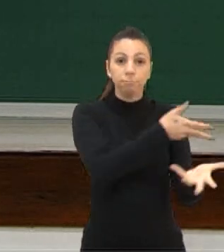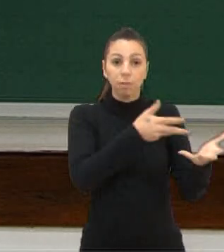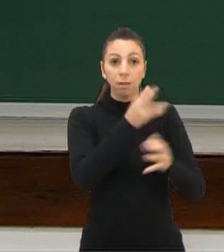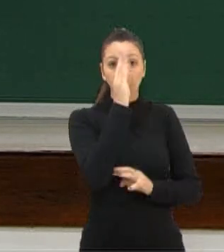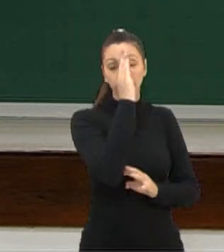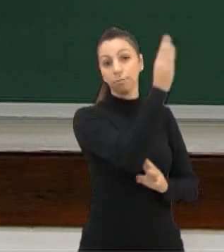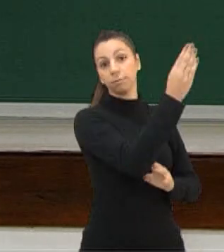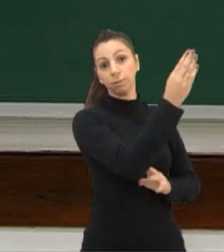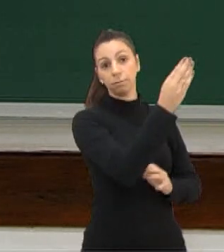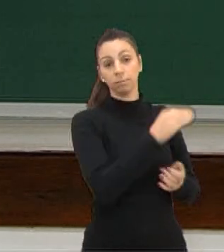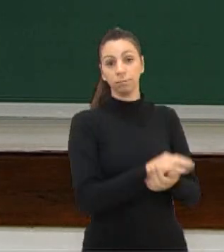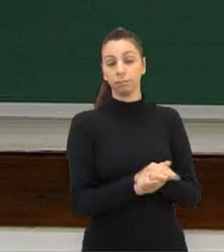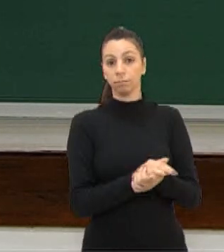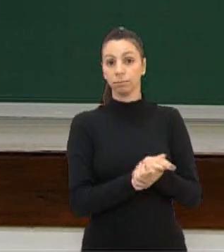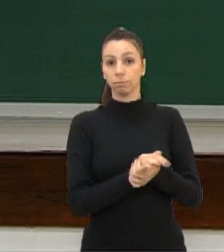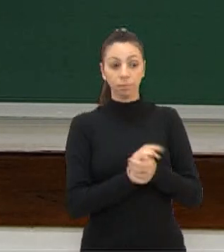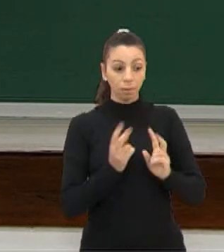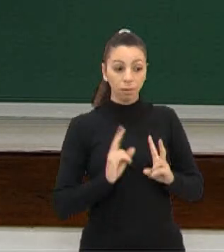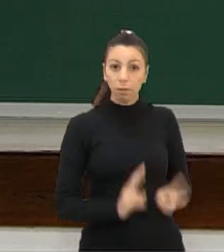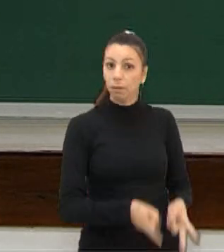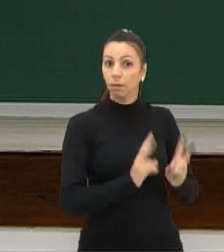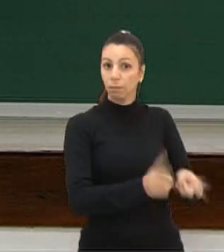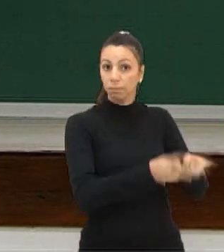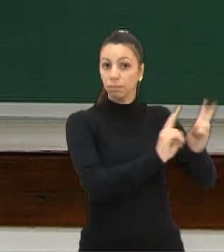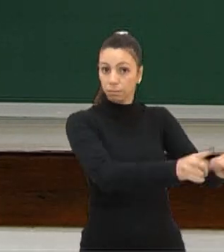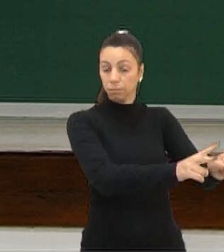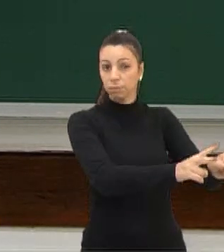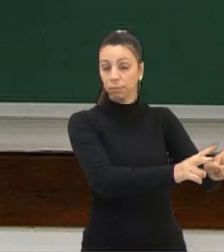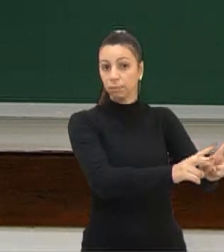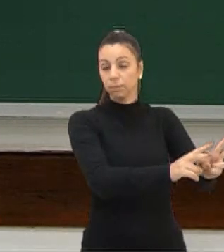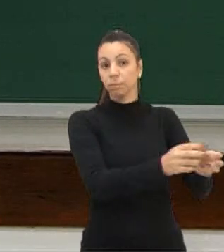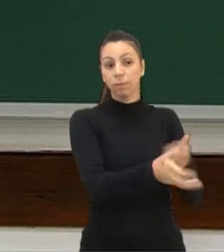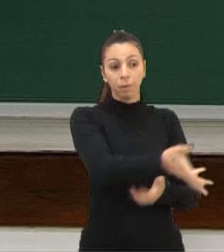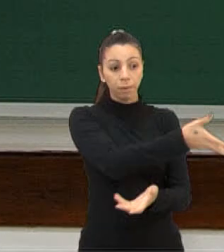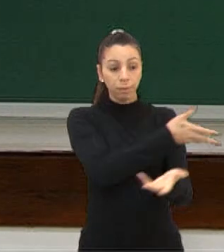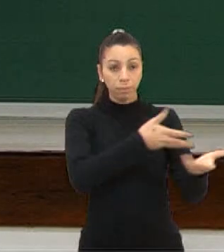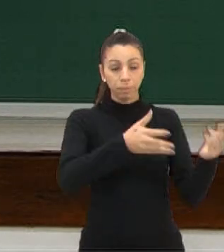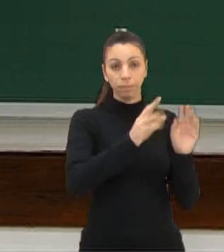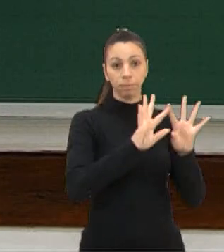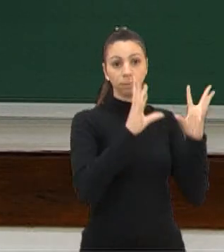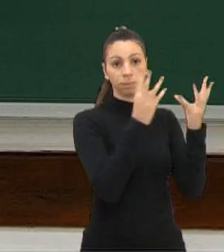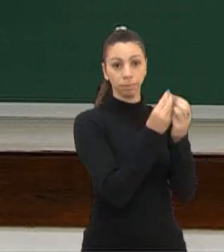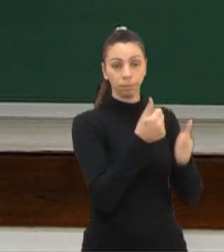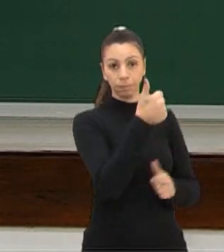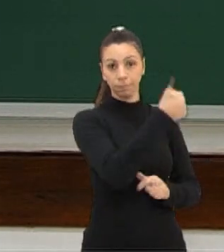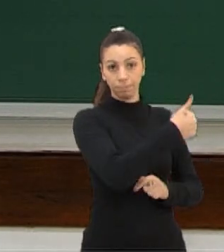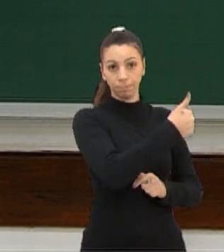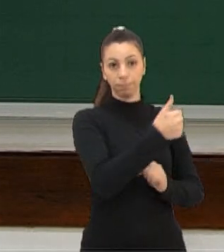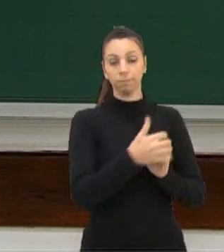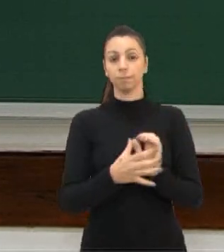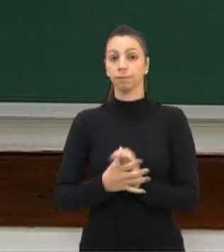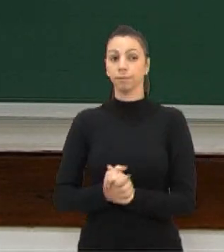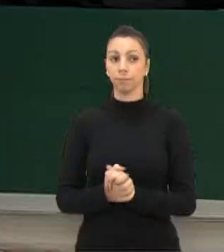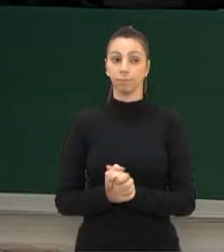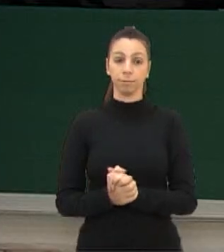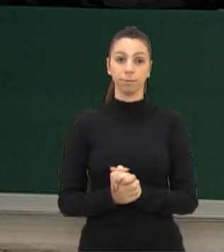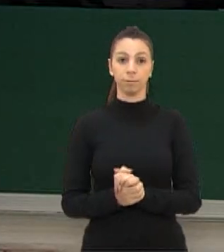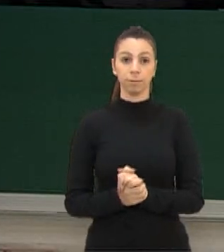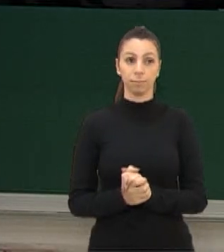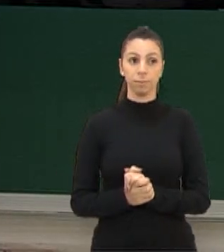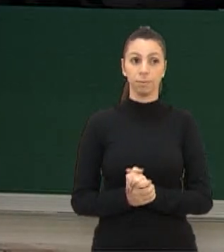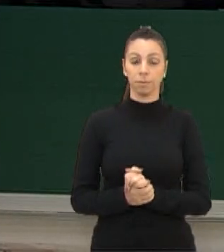direta, é a que vai ser mais contínua. Então, a família é a socialização primária. Tá ótimo? Em relação